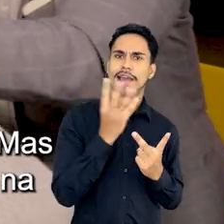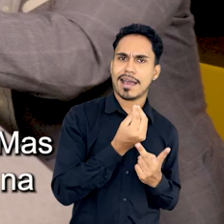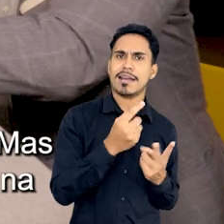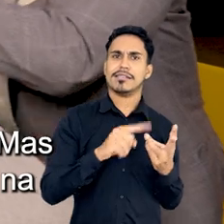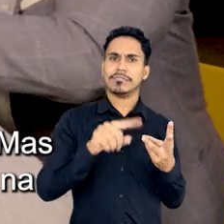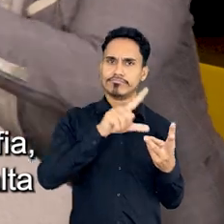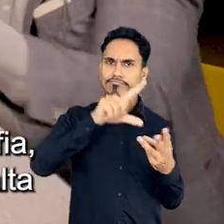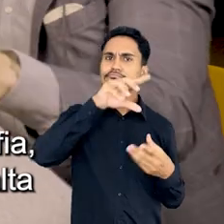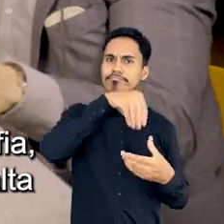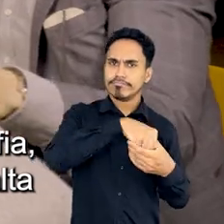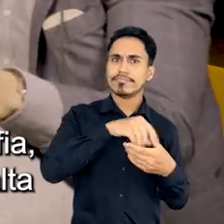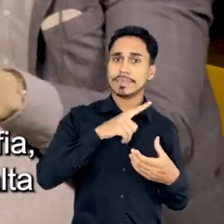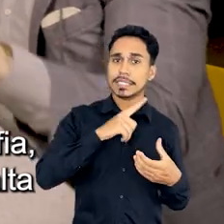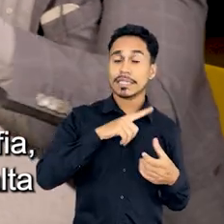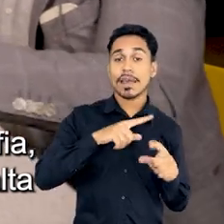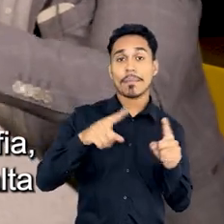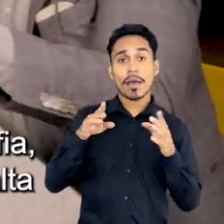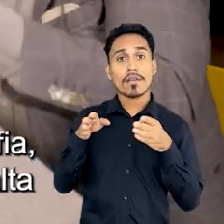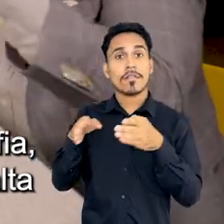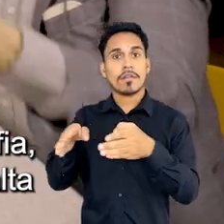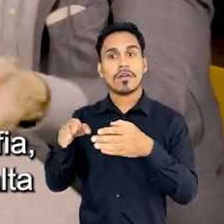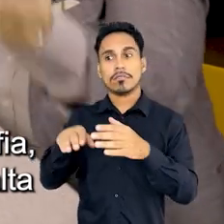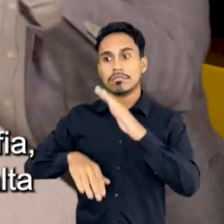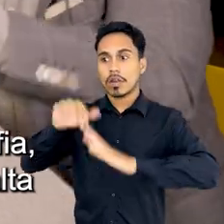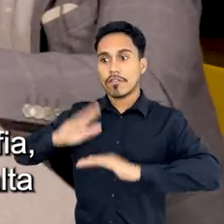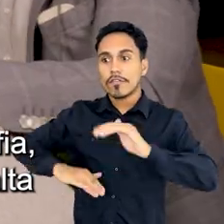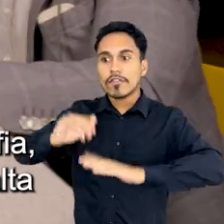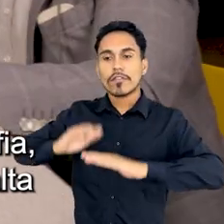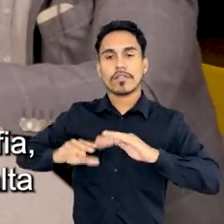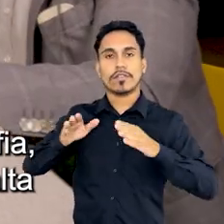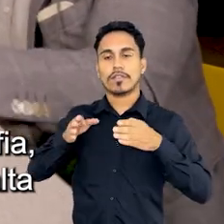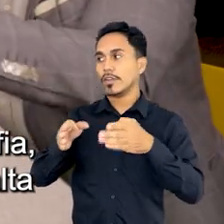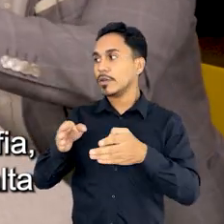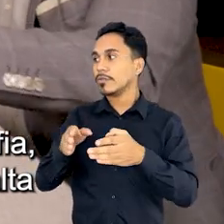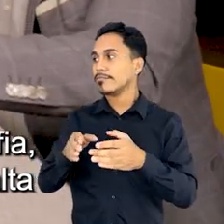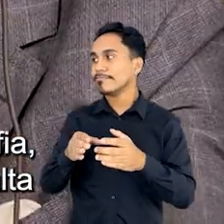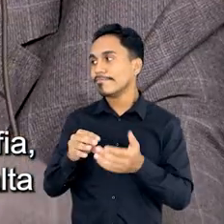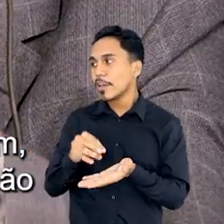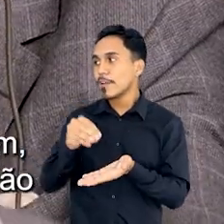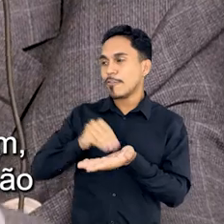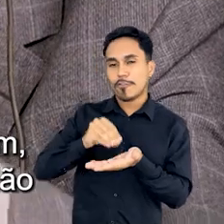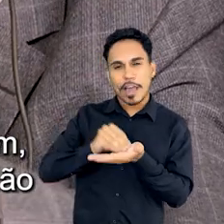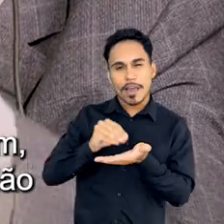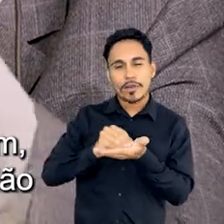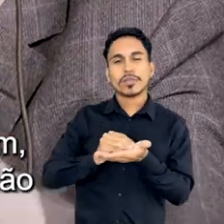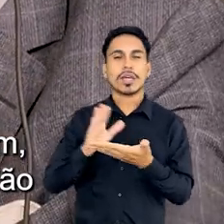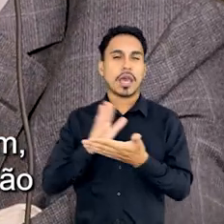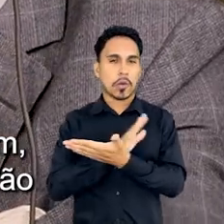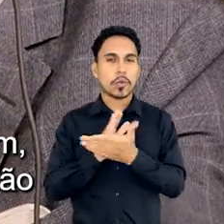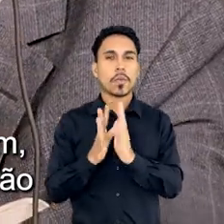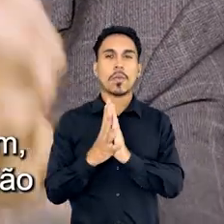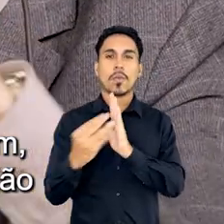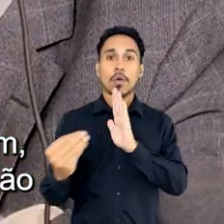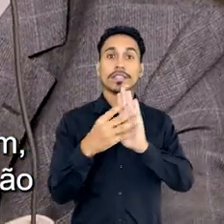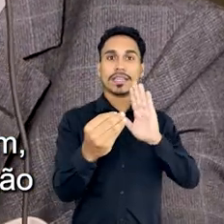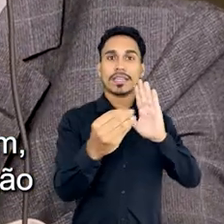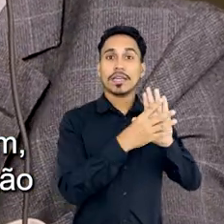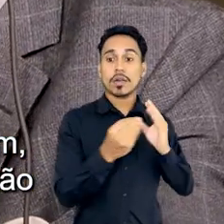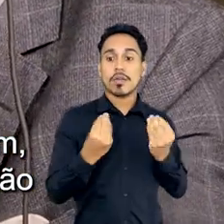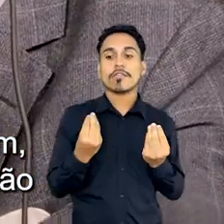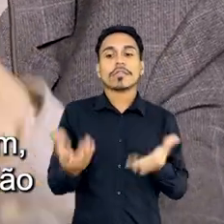profissão que é o que falta na escola regular eles podem ter história geografia mas não tem a profissionalização e é o que falta em alguns outros modelos que